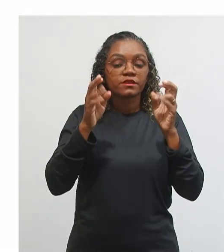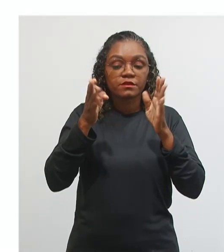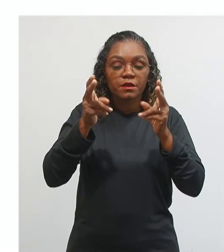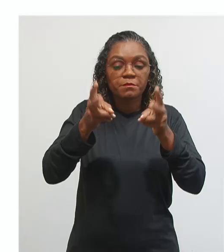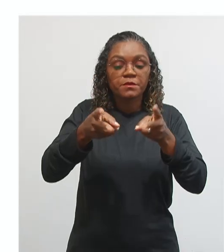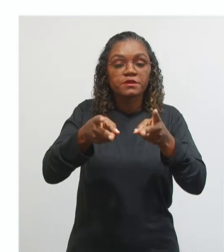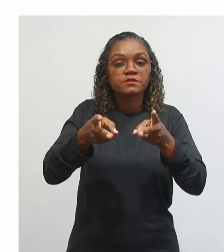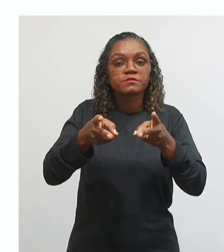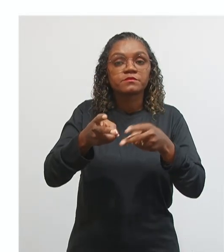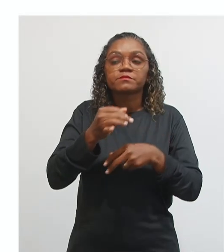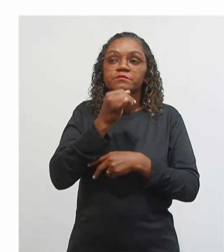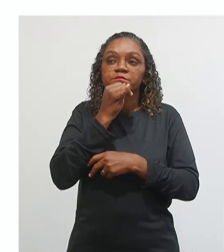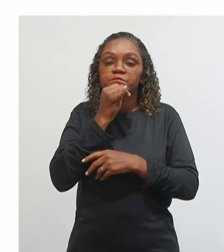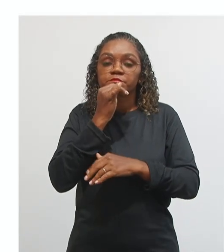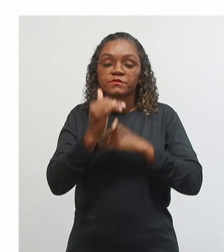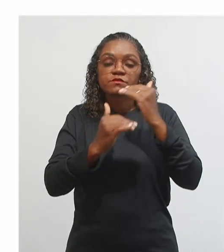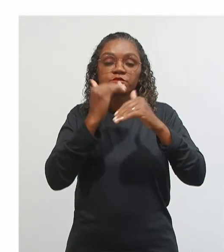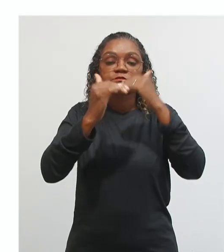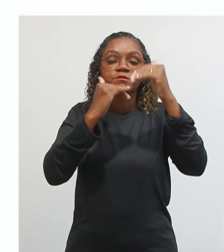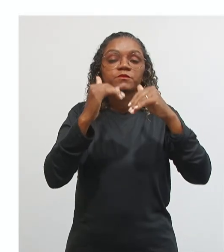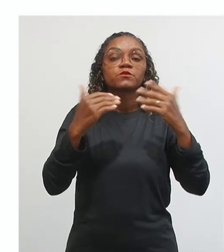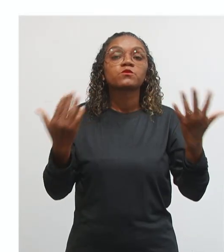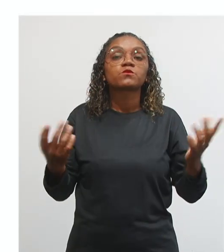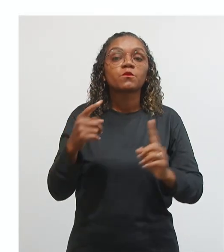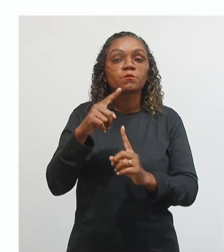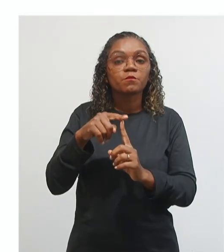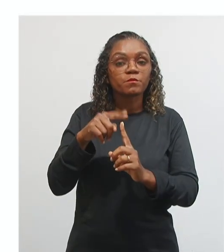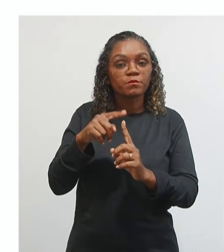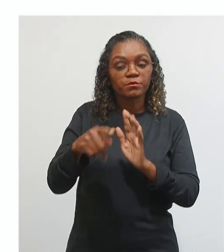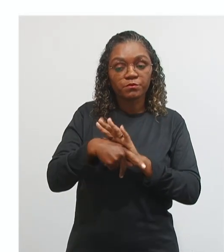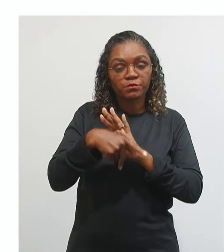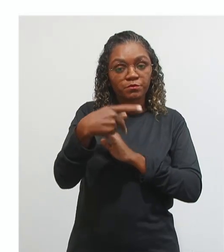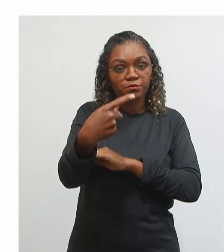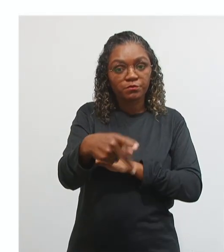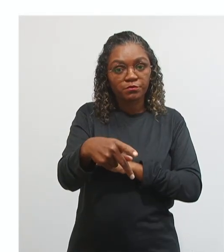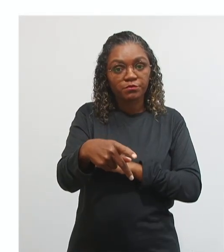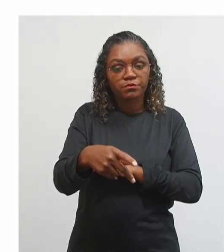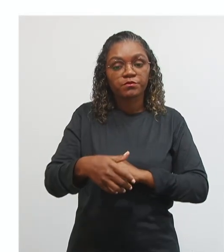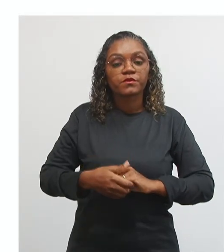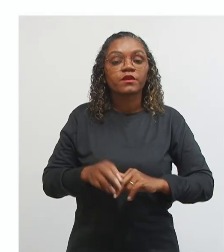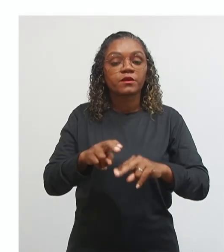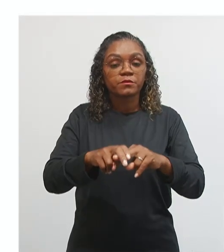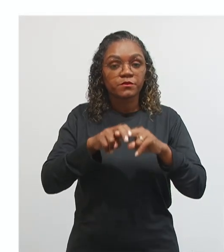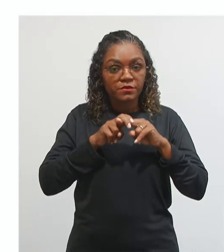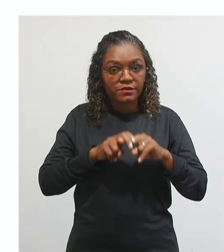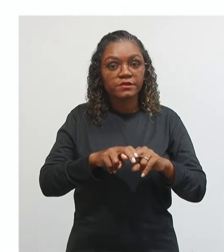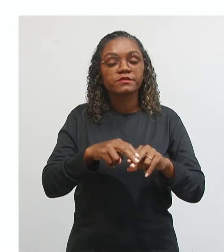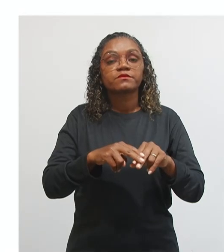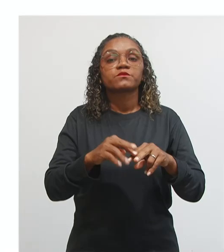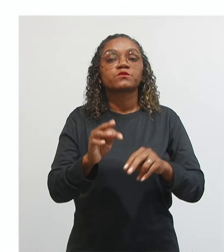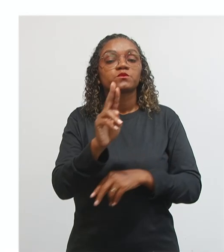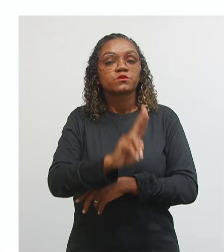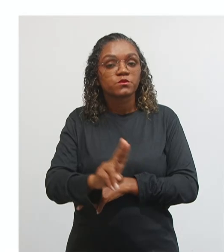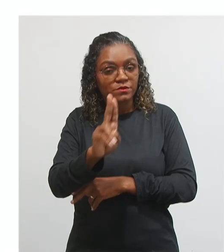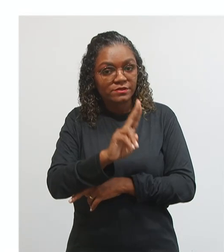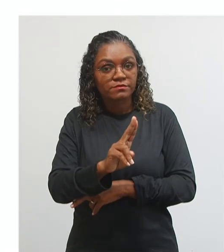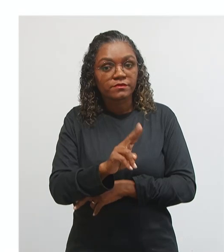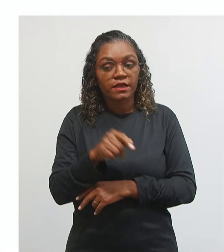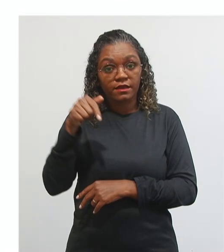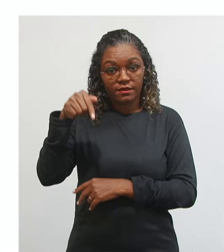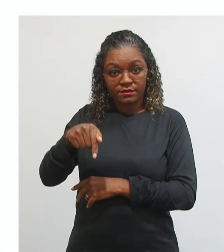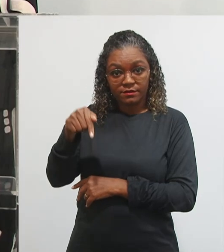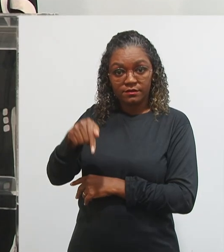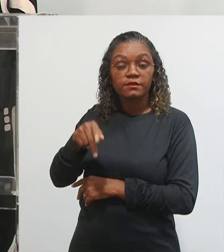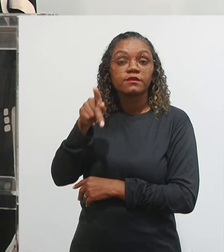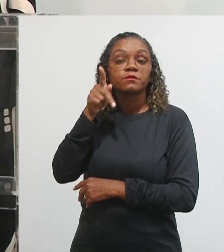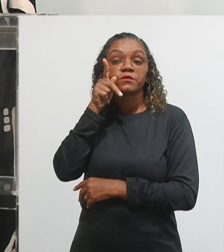um conceito de desenvolvimento e vai usar as técnicas de marketing para promover. Porto Velho já tem tido